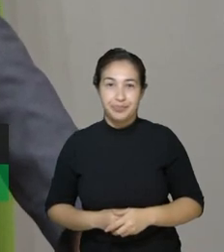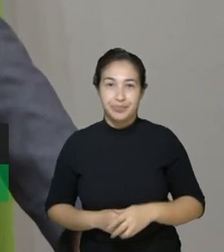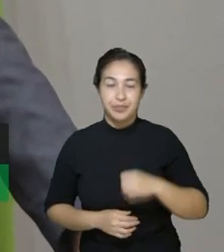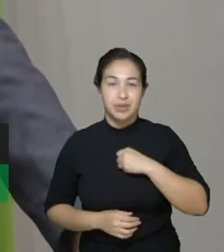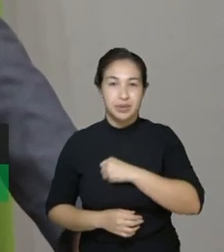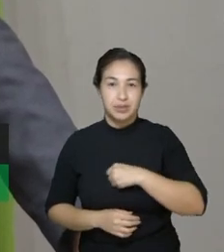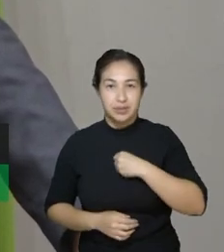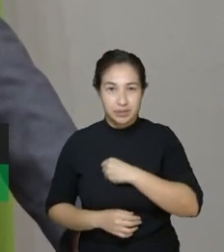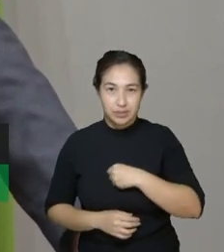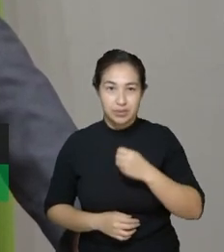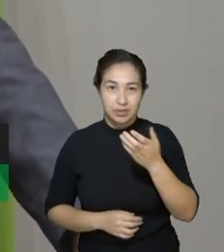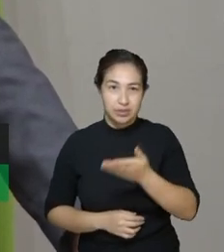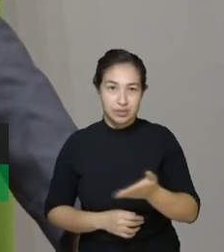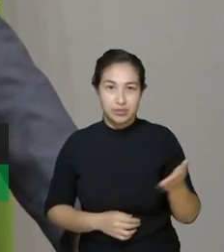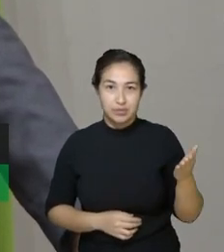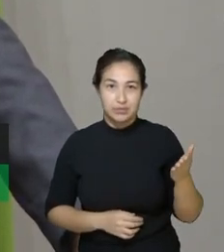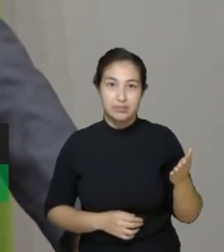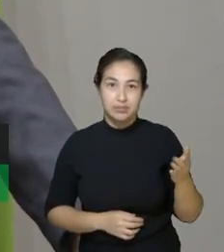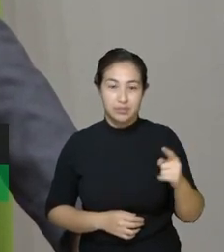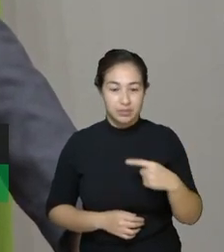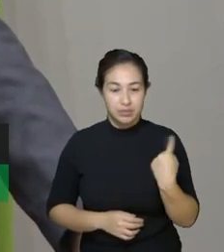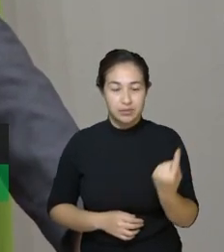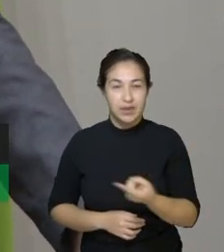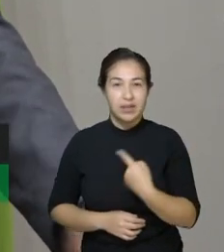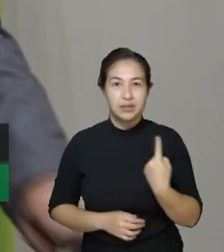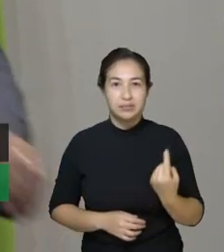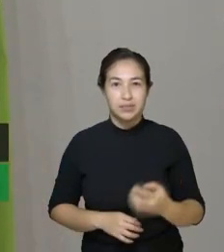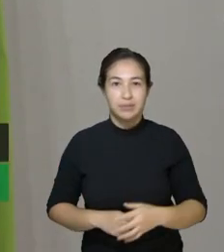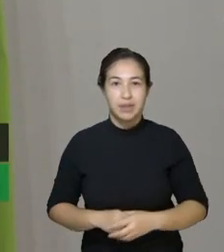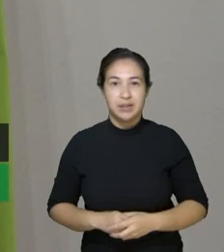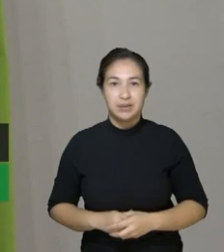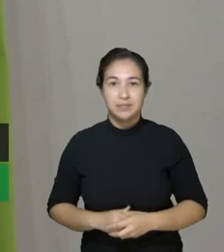saudades para todos nós aqui.